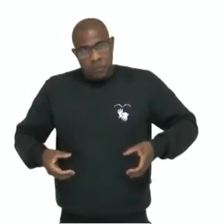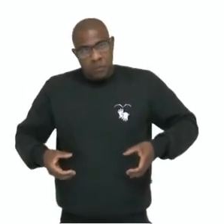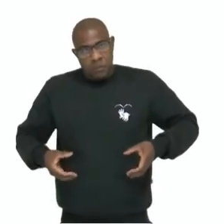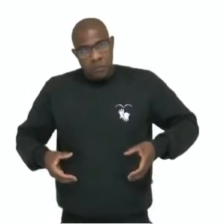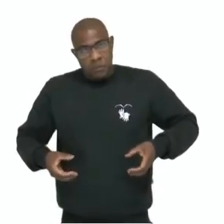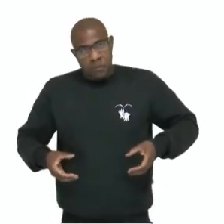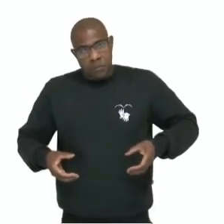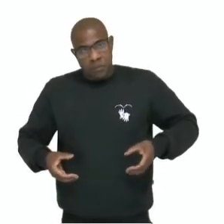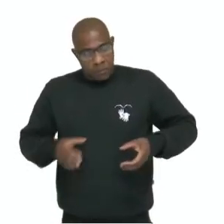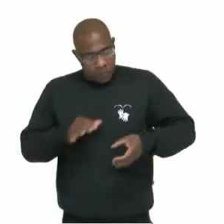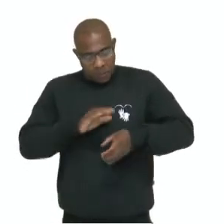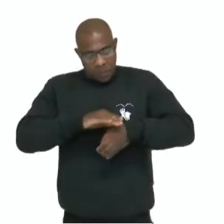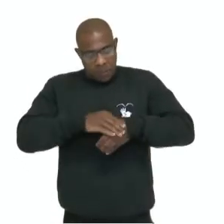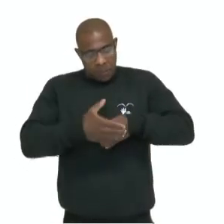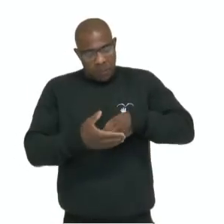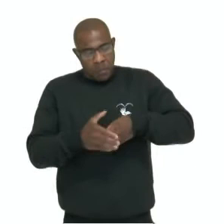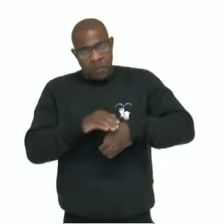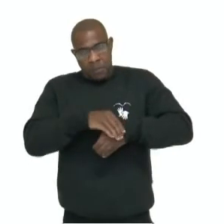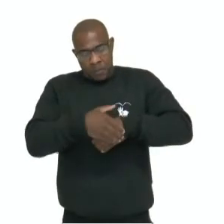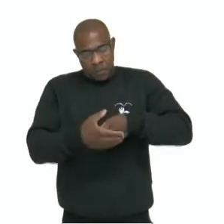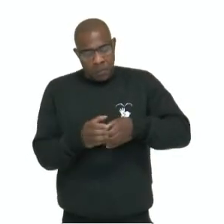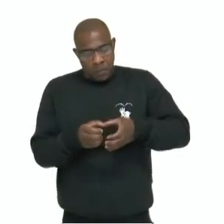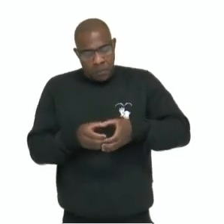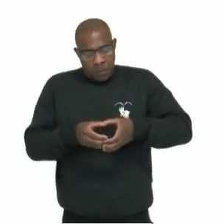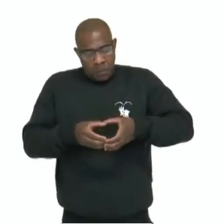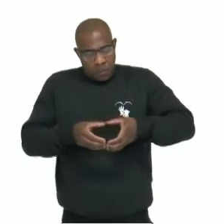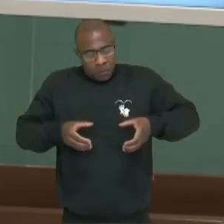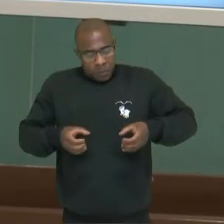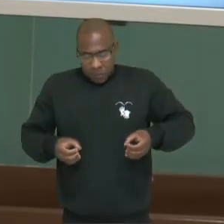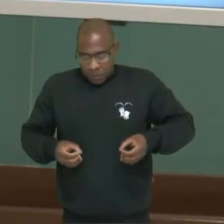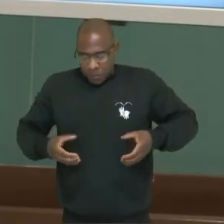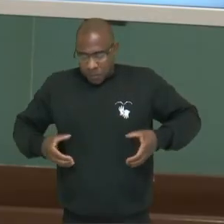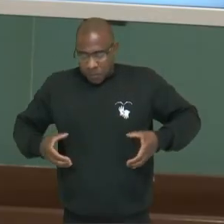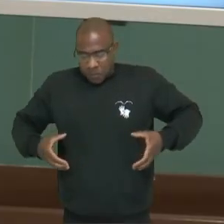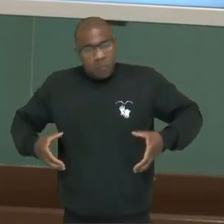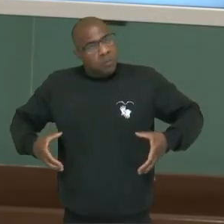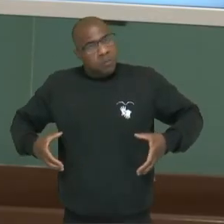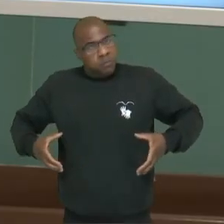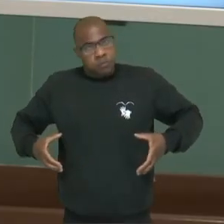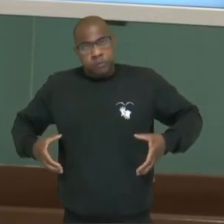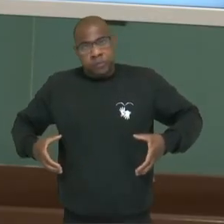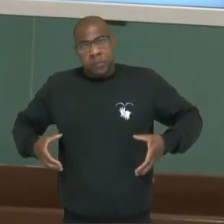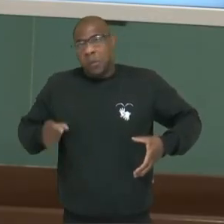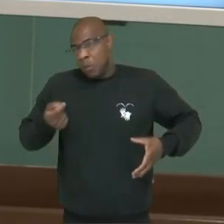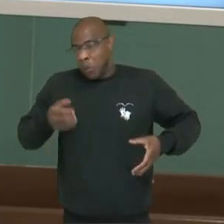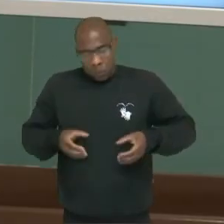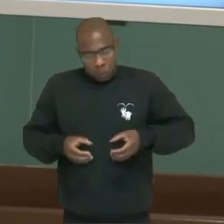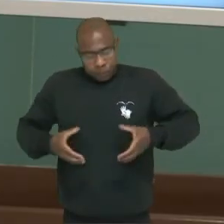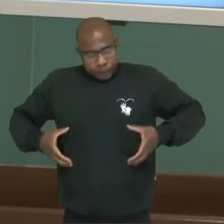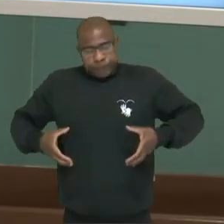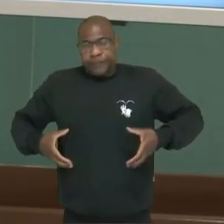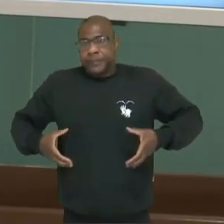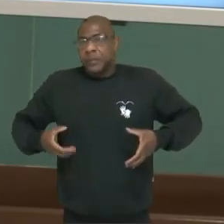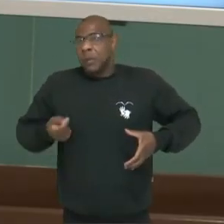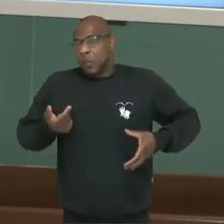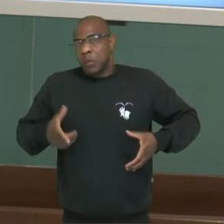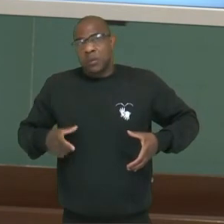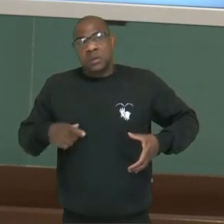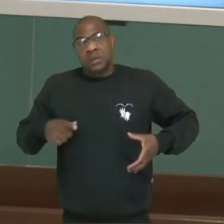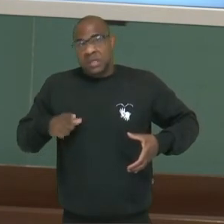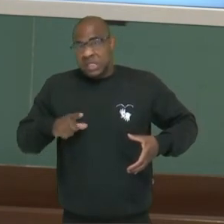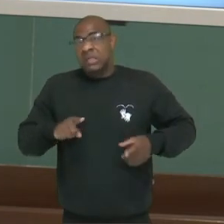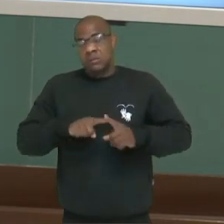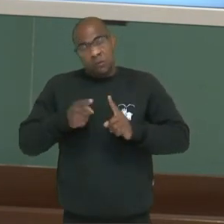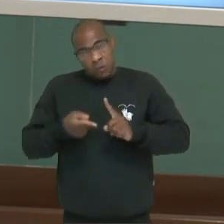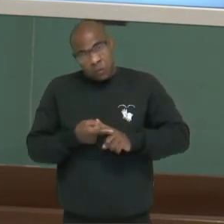parede interna do útero, que cresce, fica cheio de vasos sanguíneos, substâncias nutritivas, para que, se tiver uma